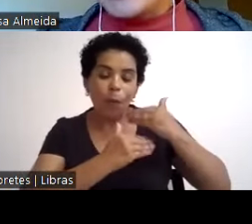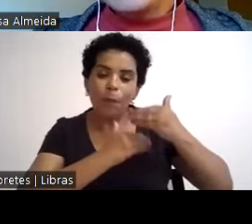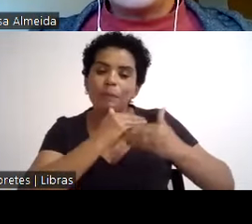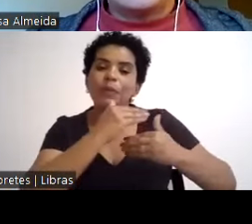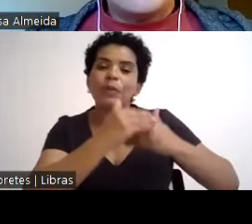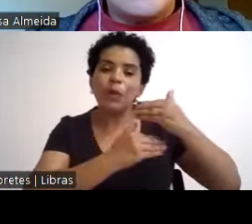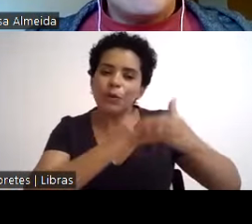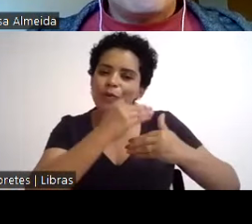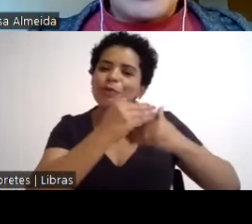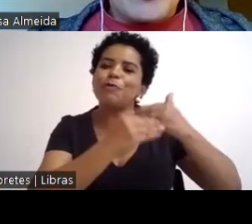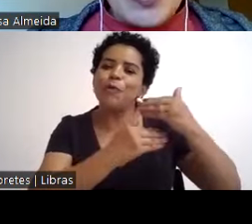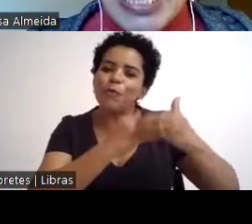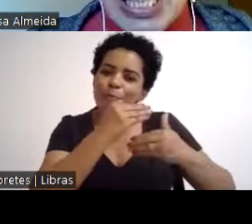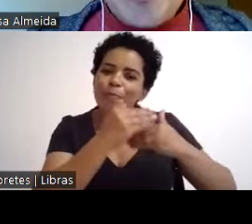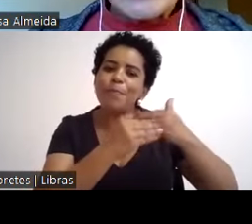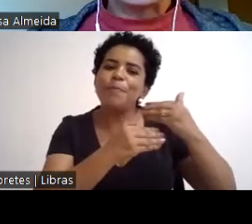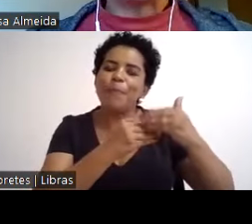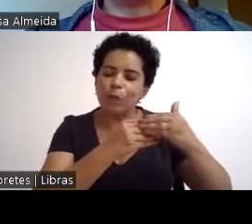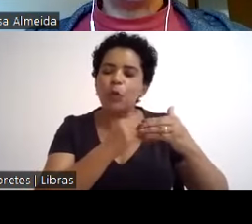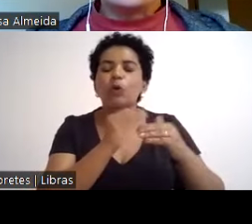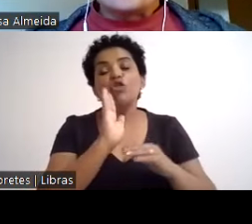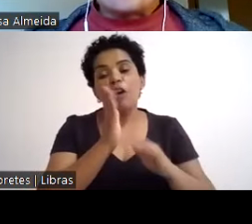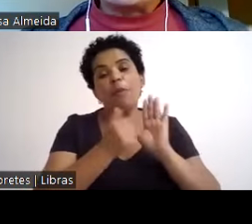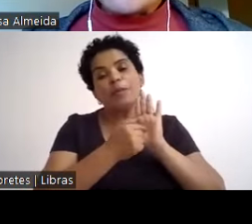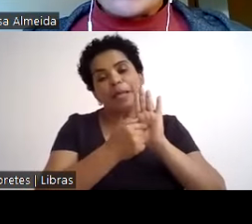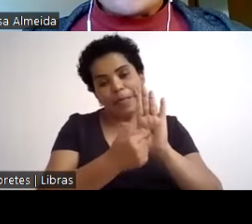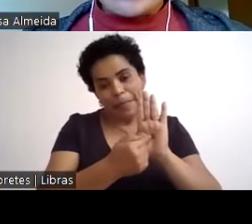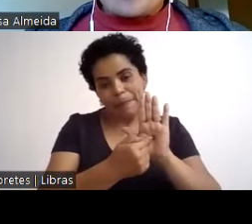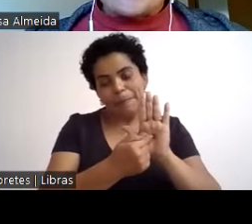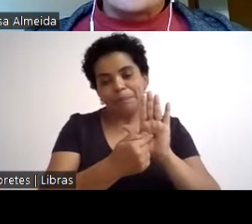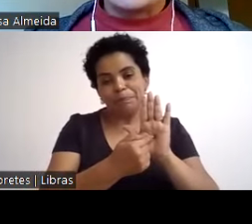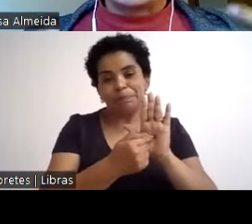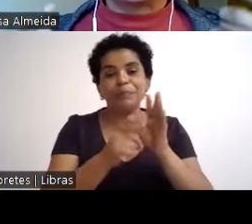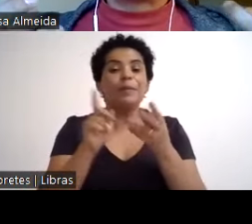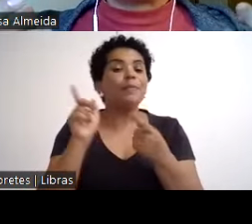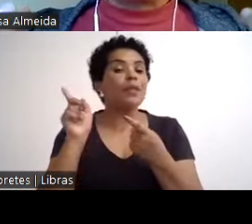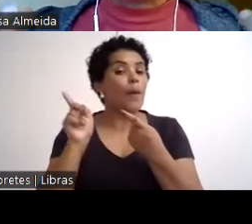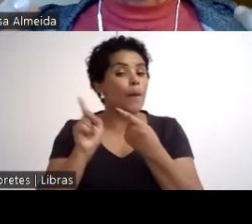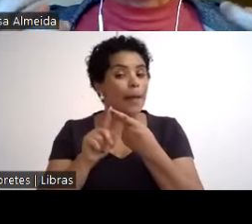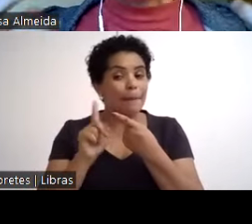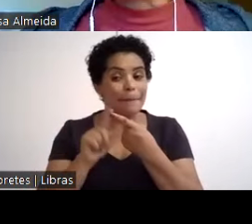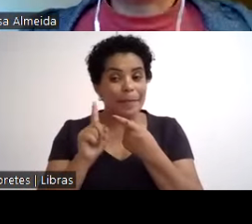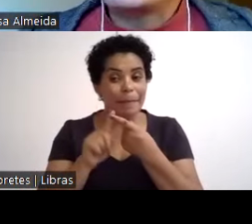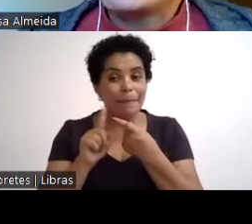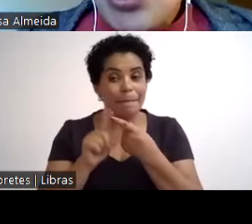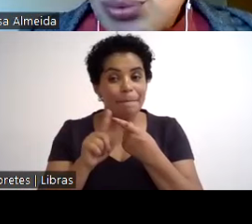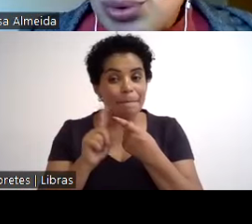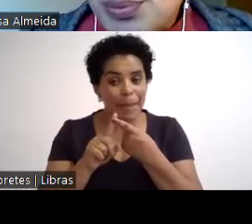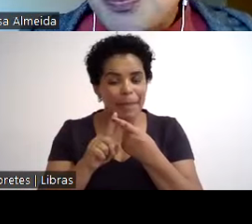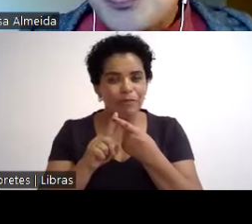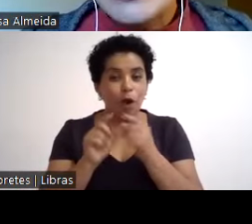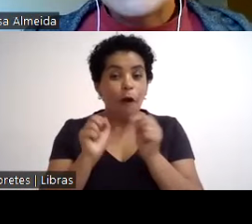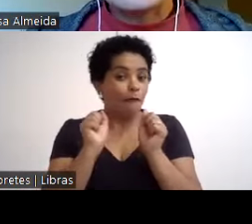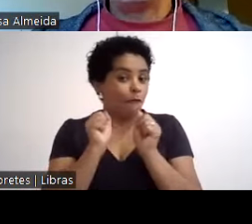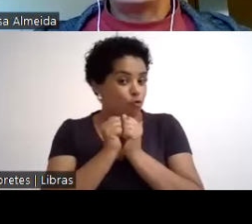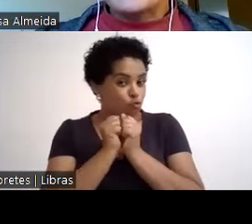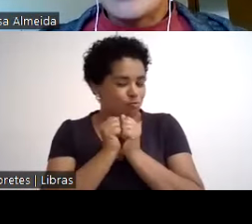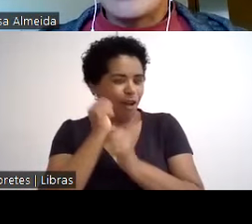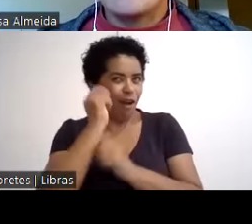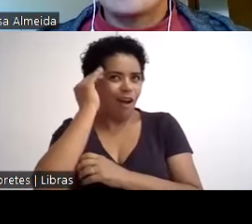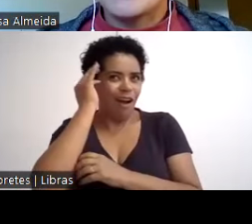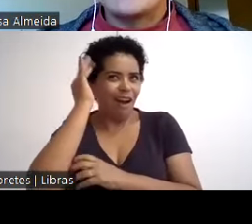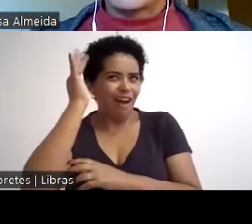Cláudia falou aqui. Então, a primeira etapa é a gente ter essa etapa, vamos sonhar junto? E